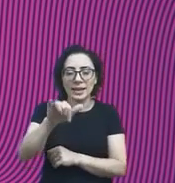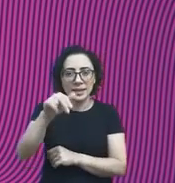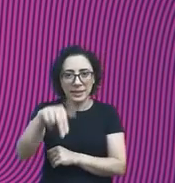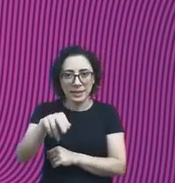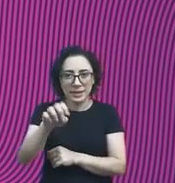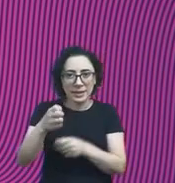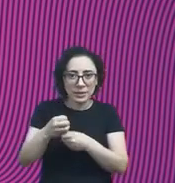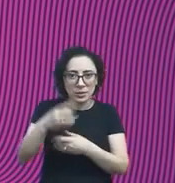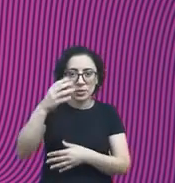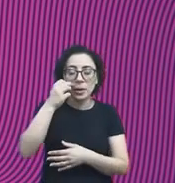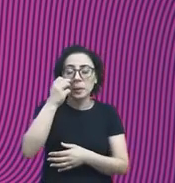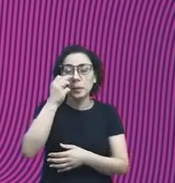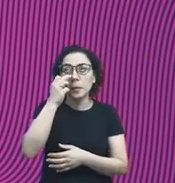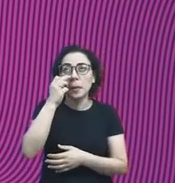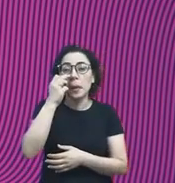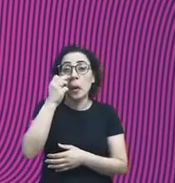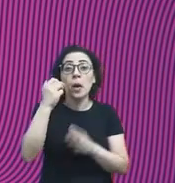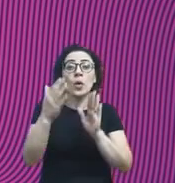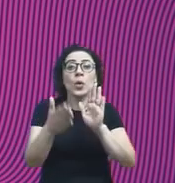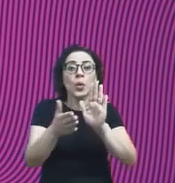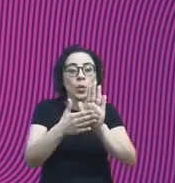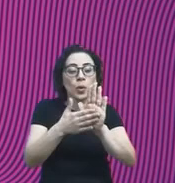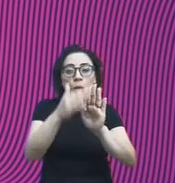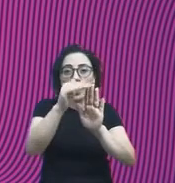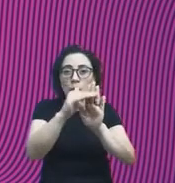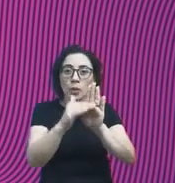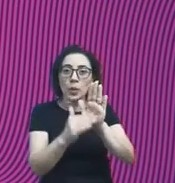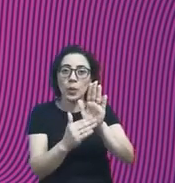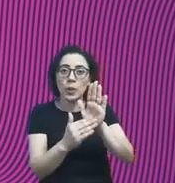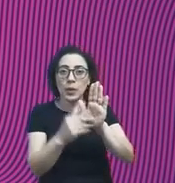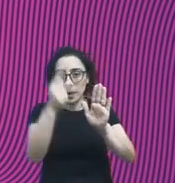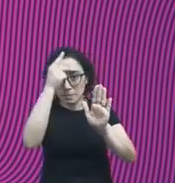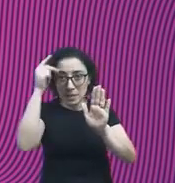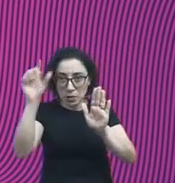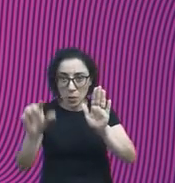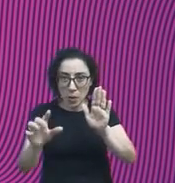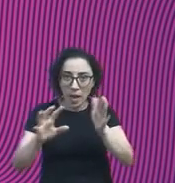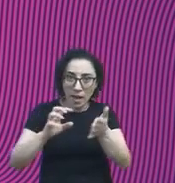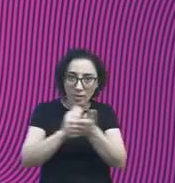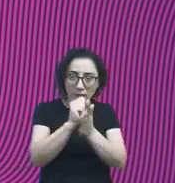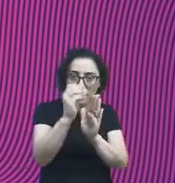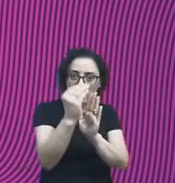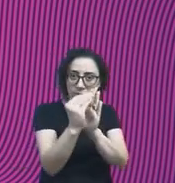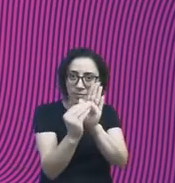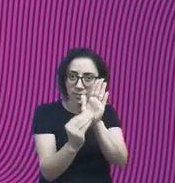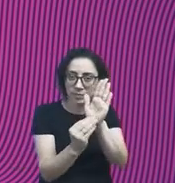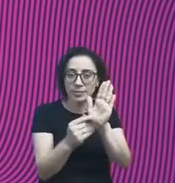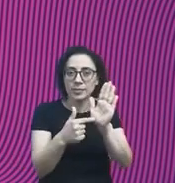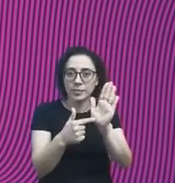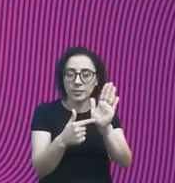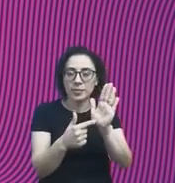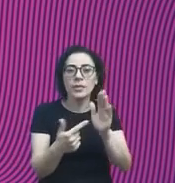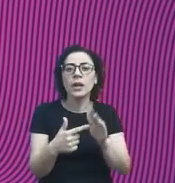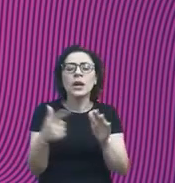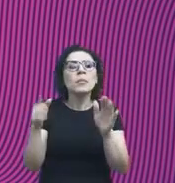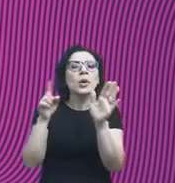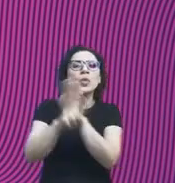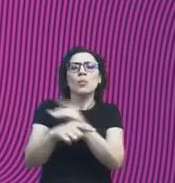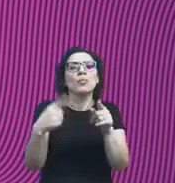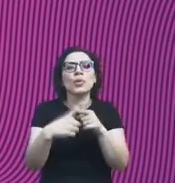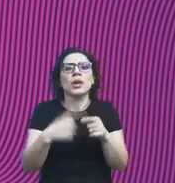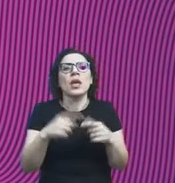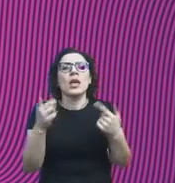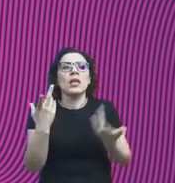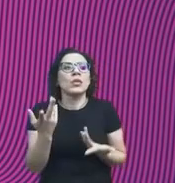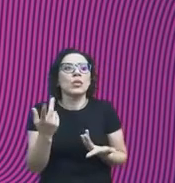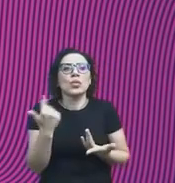de empoderar o paciente. Por que o paciente não pode ele fazer esse movimento para dar mais força ou associações de pacientes para